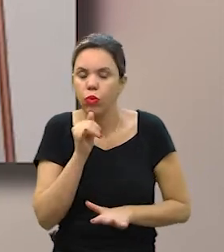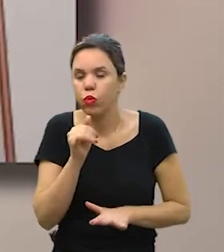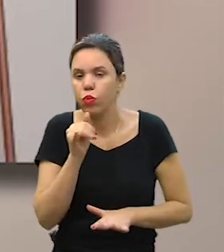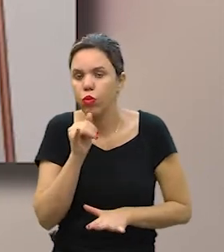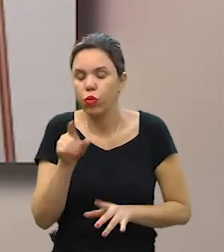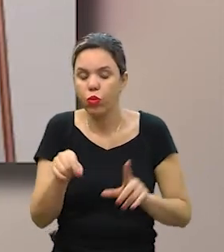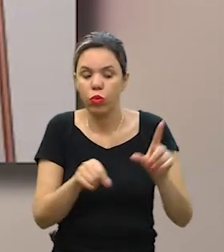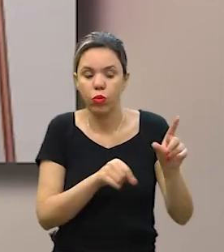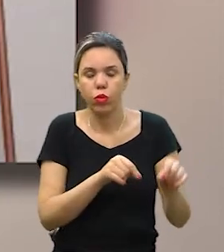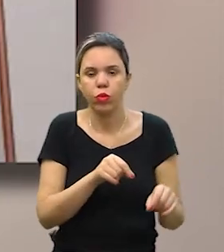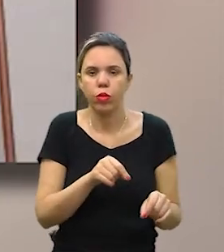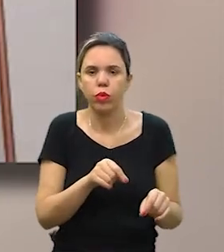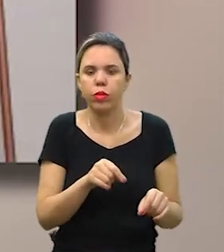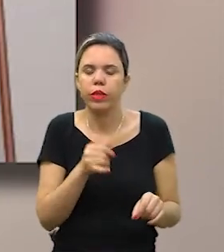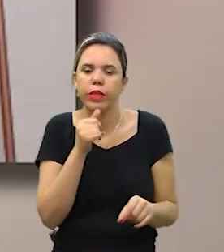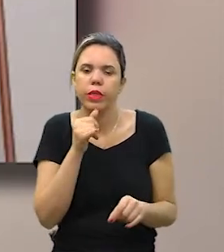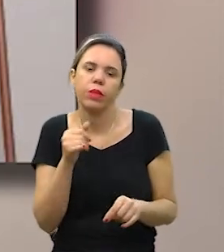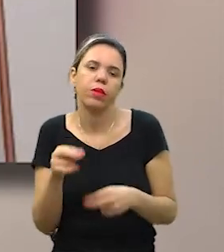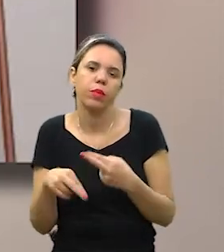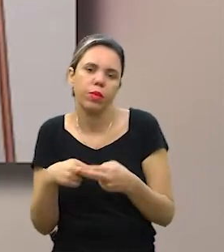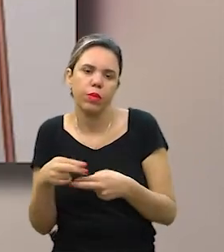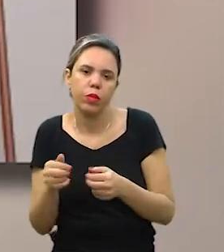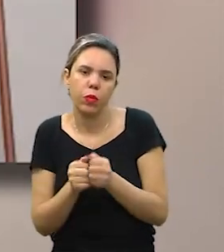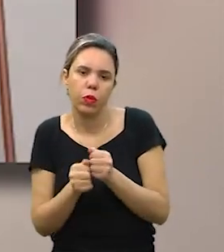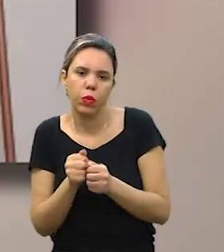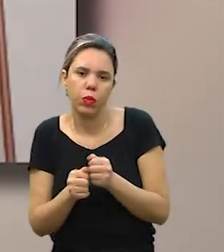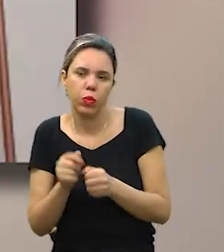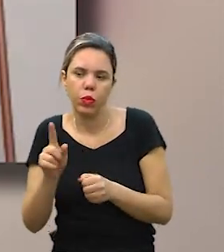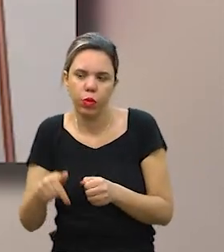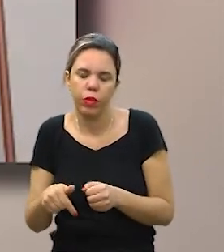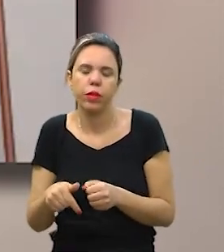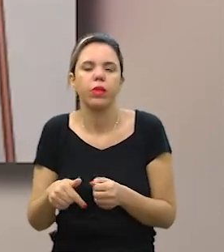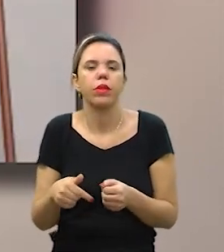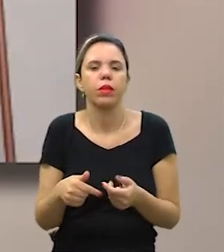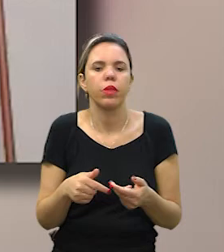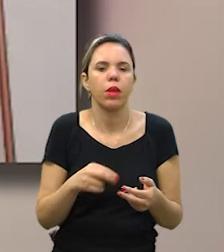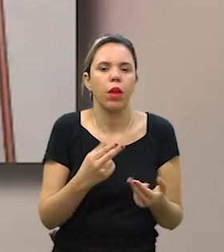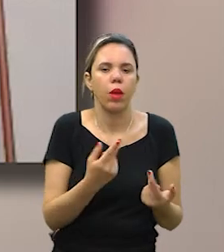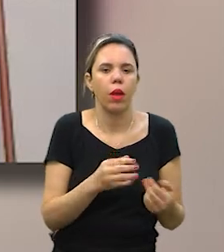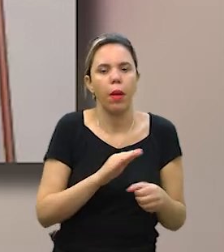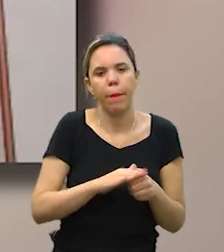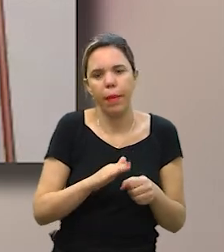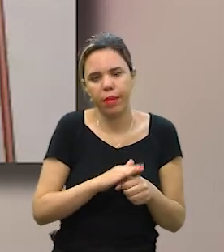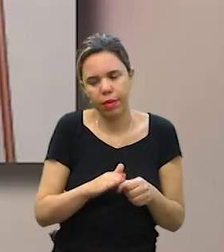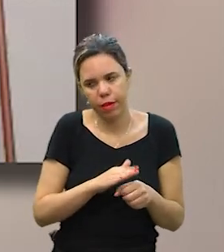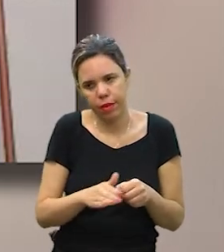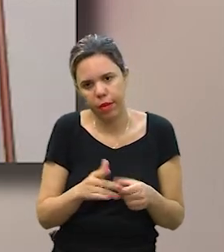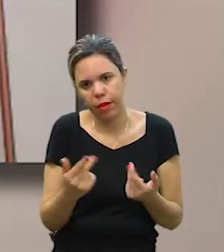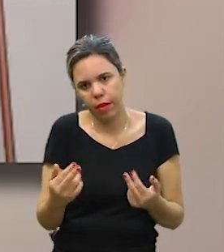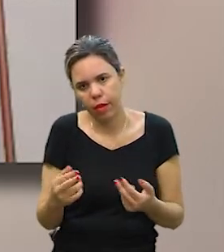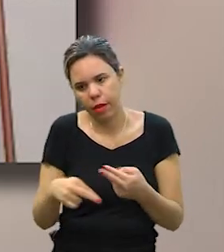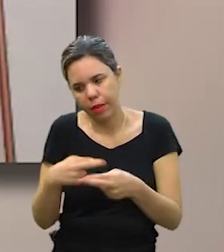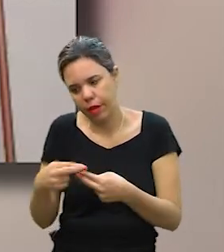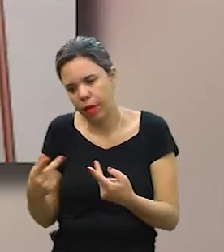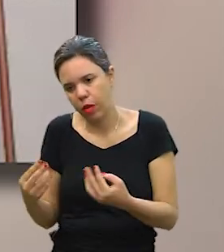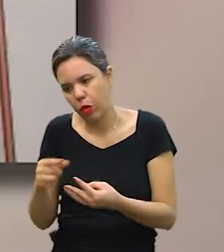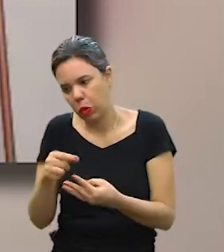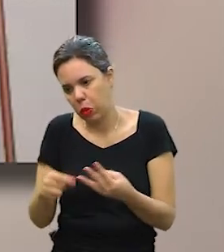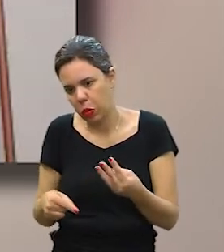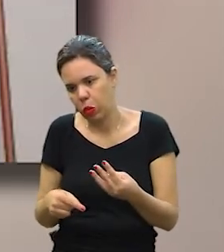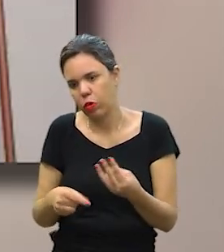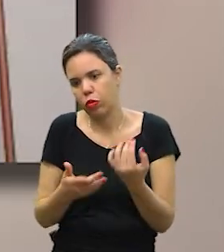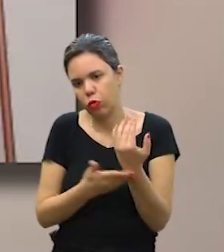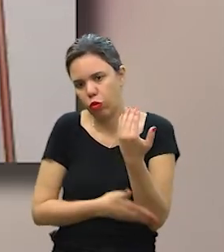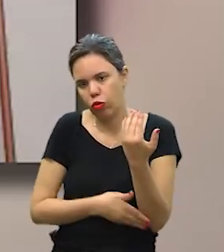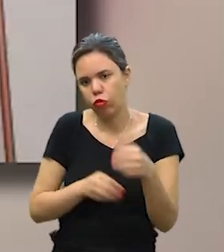por exemplo, na escolha. Carboidrato. Arroz é carboidrato, assim como a batata, como o macarrão,